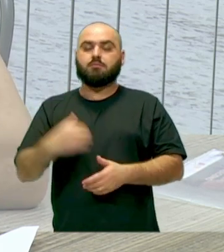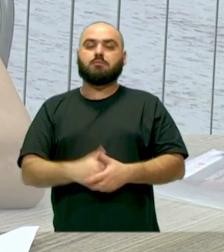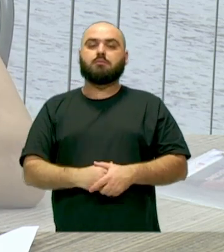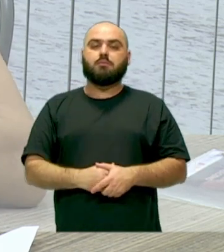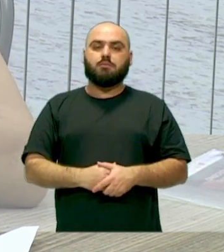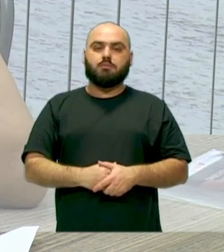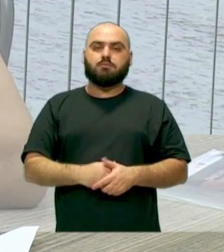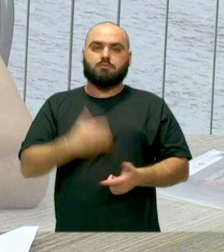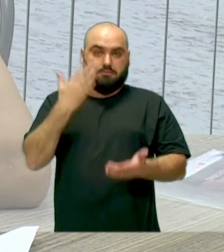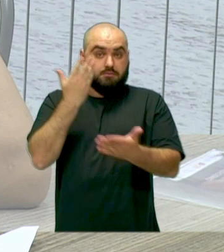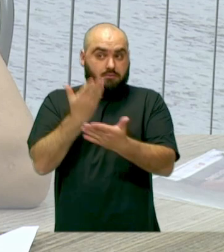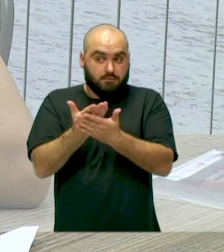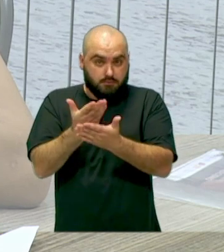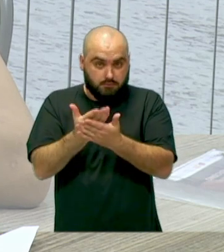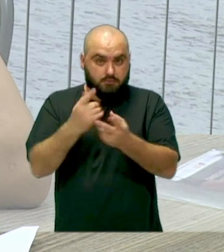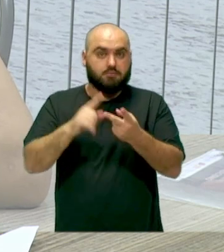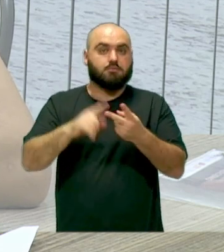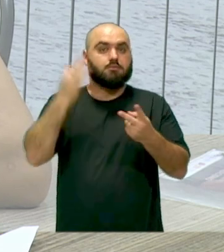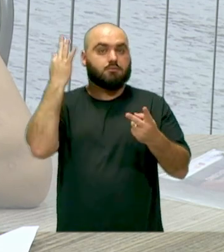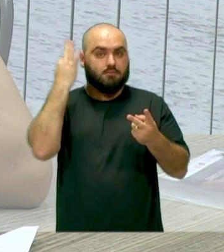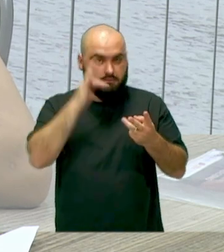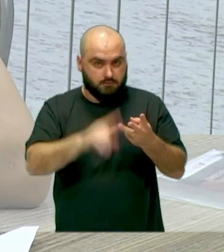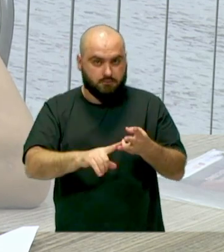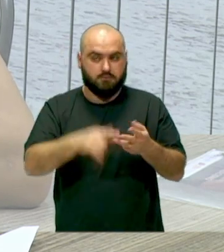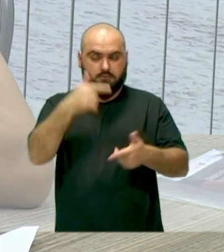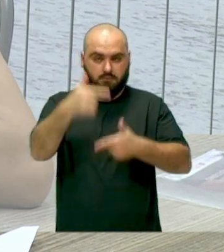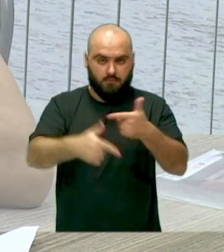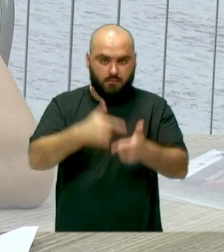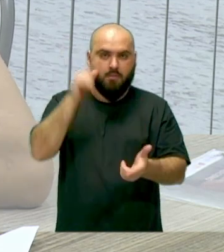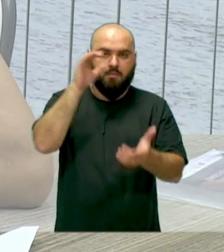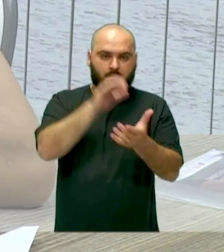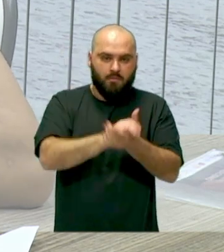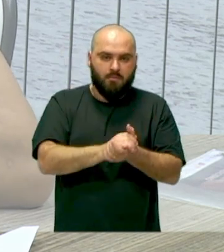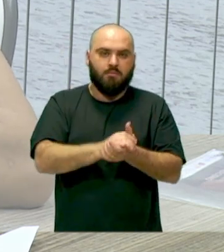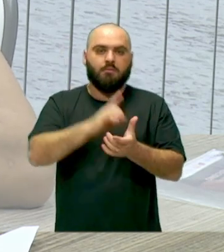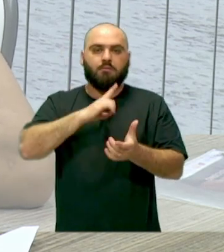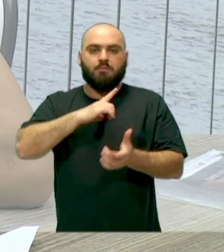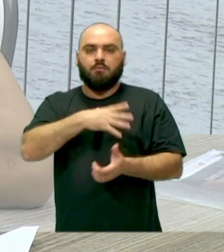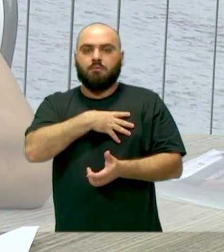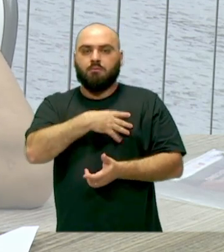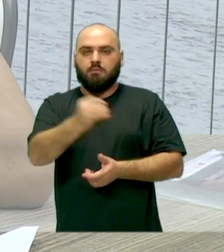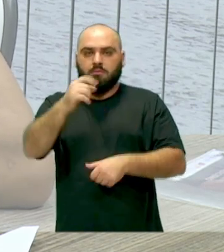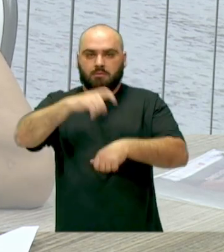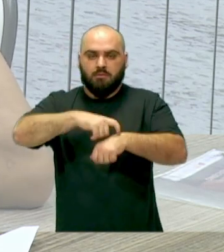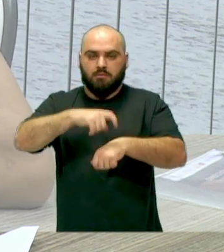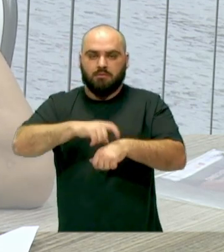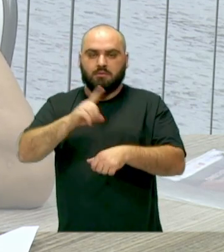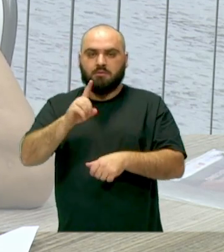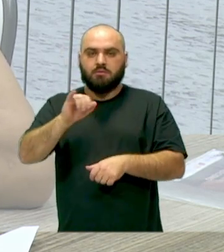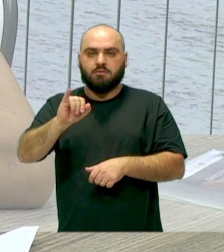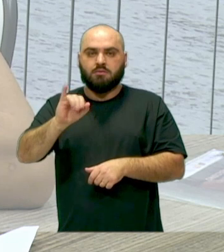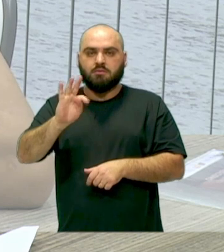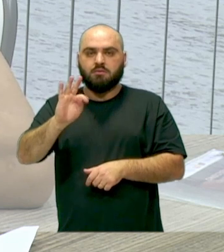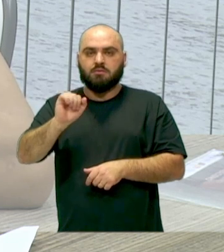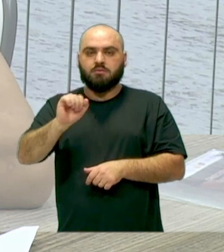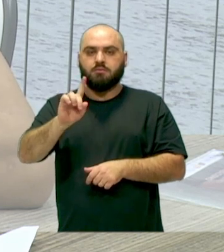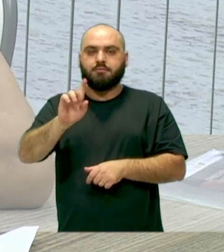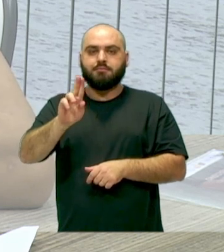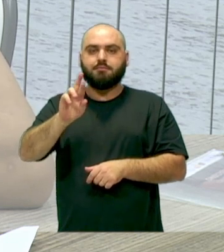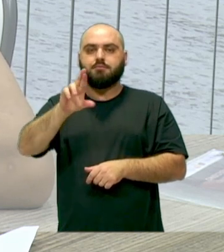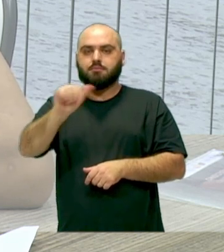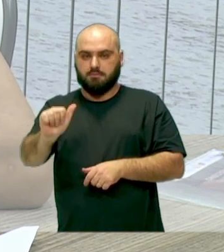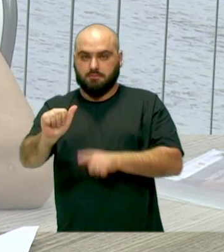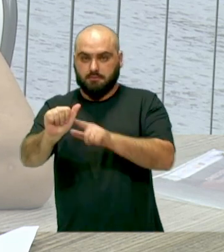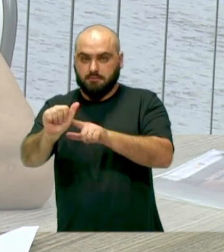eu estudei, eu me formei, eu trabalhei, eu casei, eu tive meus filhos na ditadura. E eu